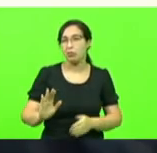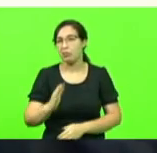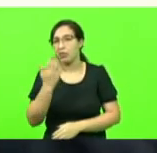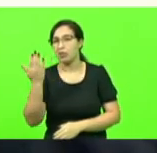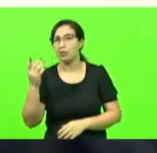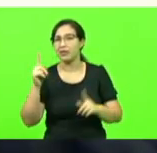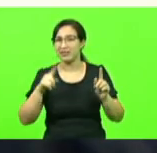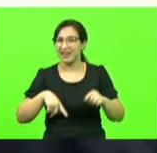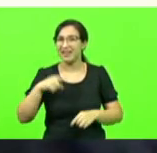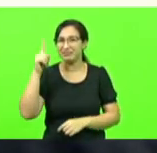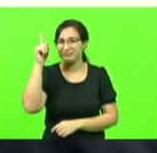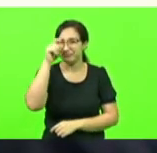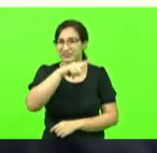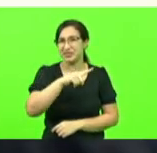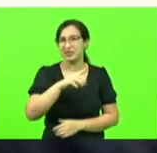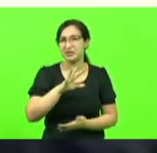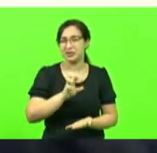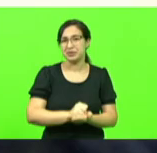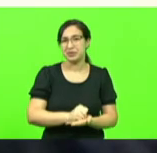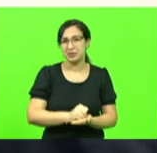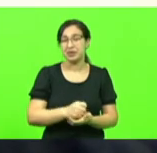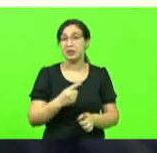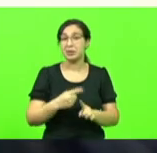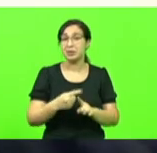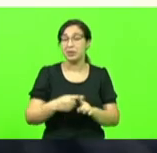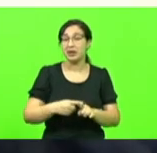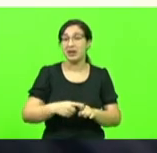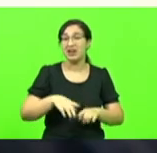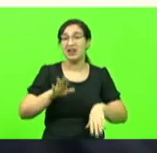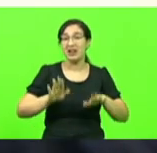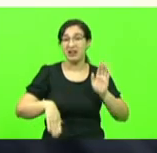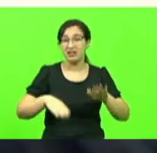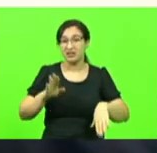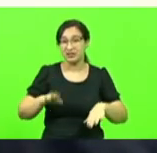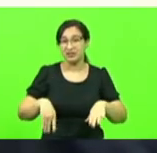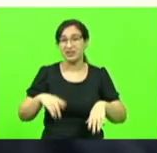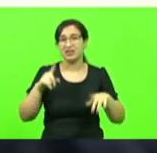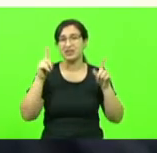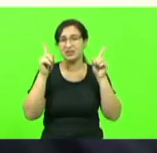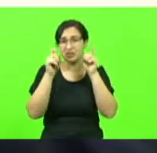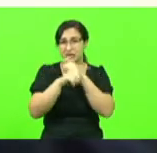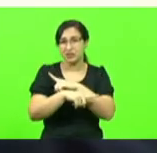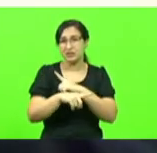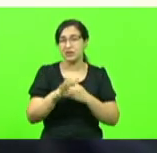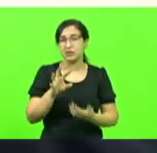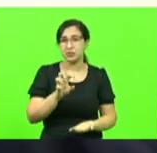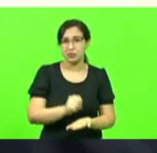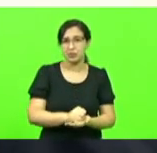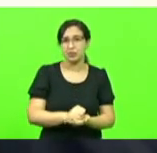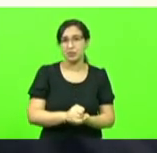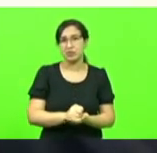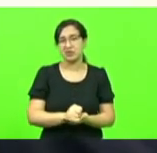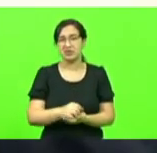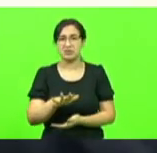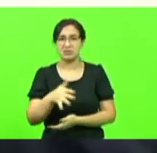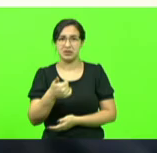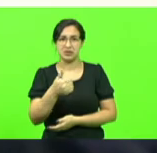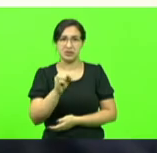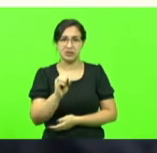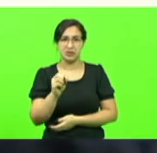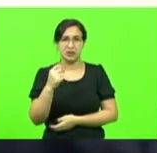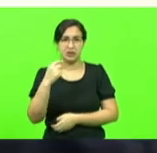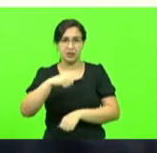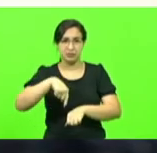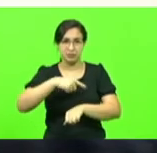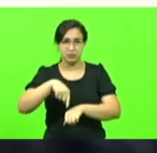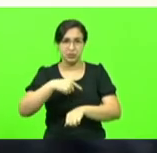dificultando também as contratações, porque às vezes fica difícil você contratar por apenas 10 horas semanais ou 6 horas